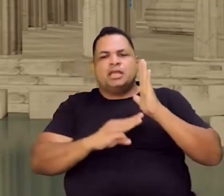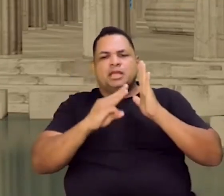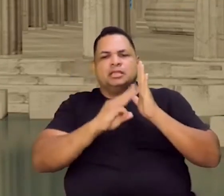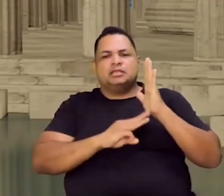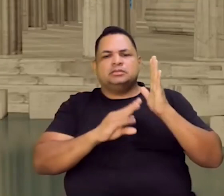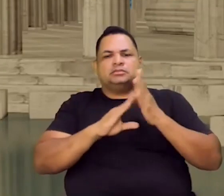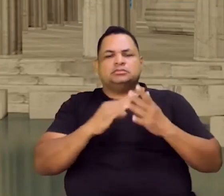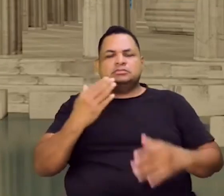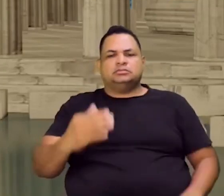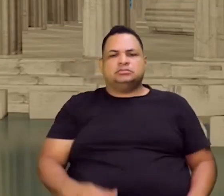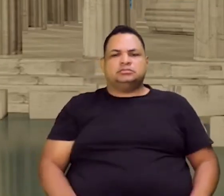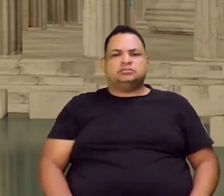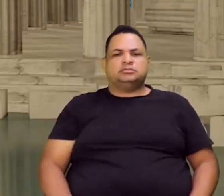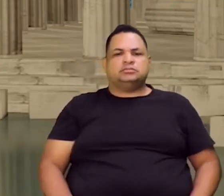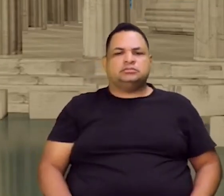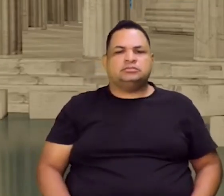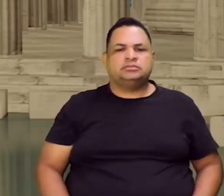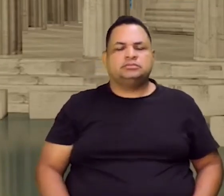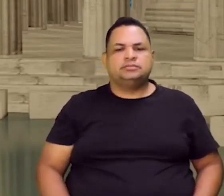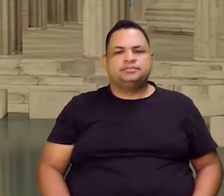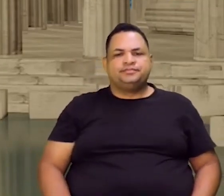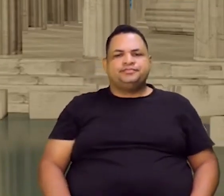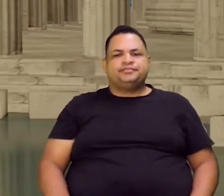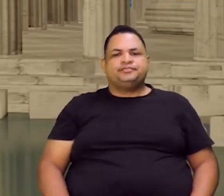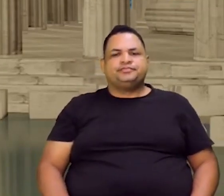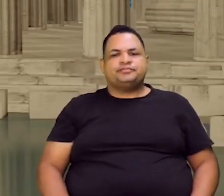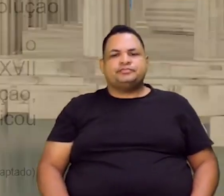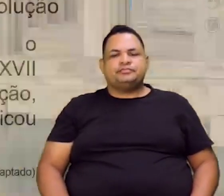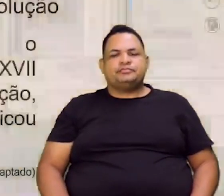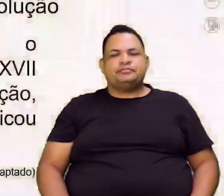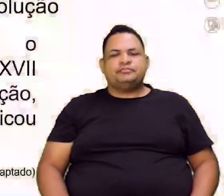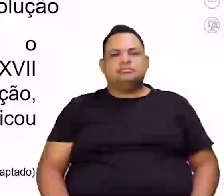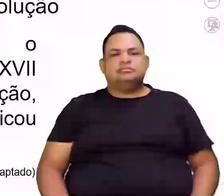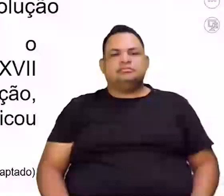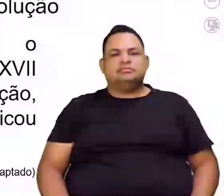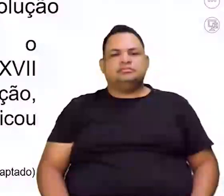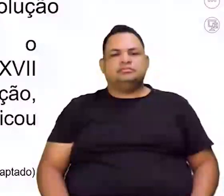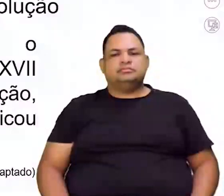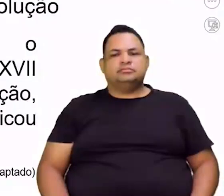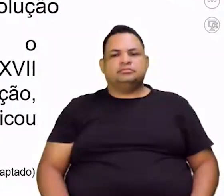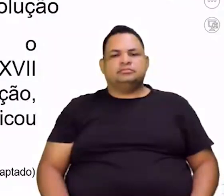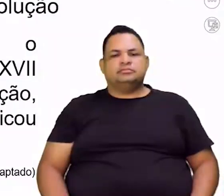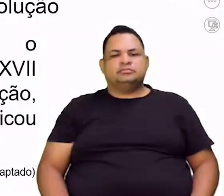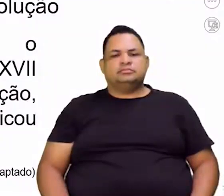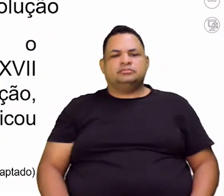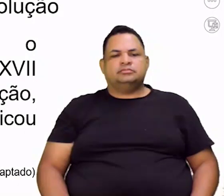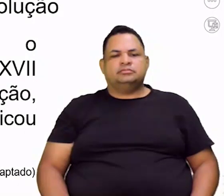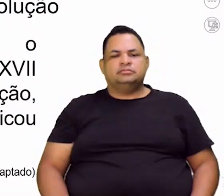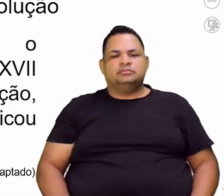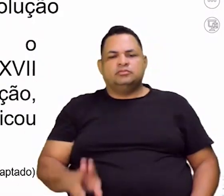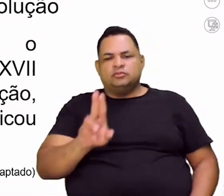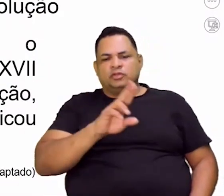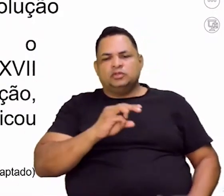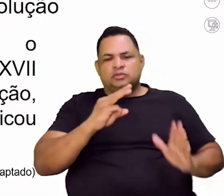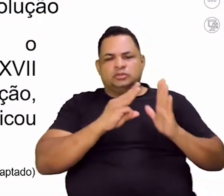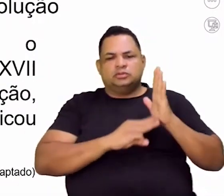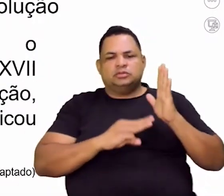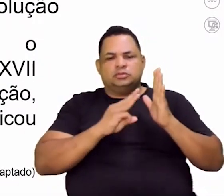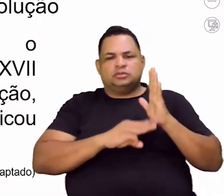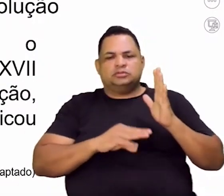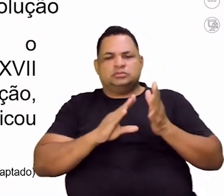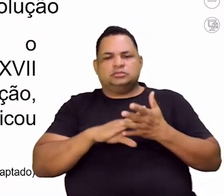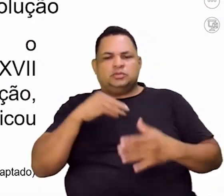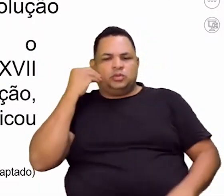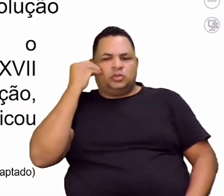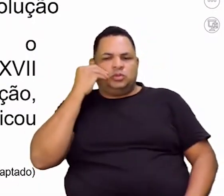né? Criado por Kant. Não vou analisar. Vamos lá? Continuando além. A aplicação do método